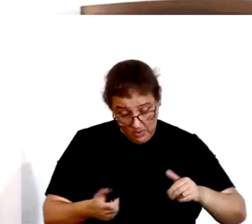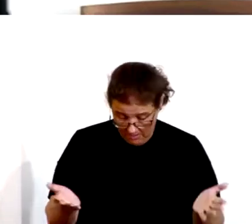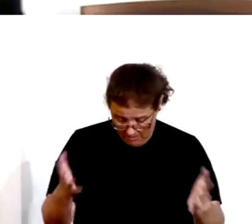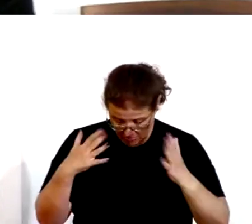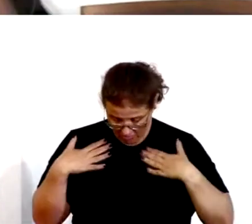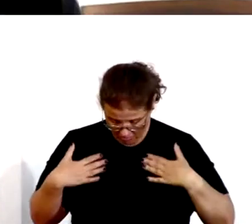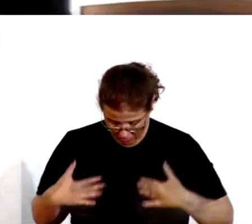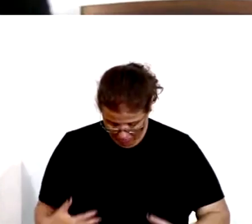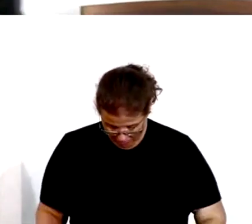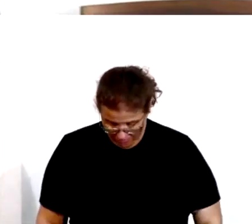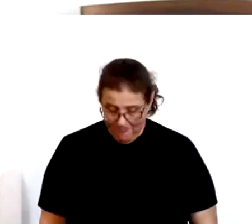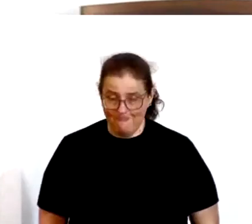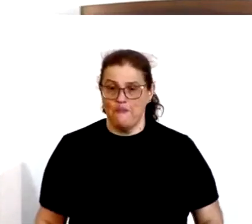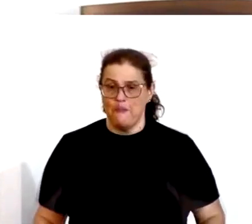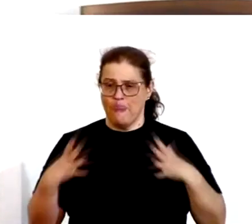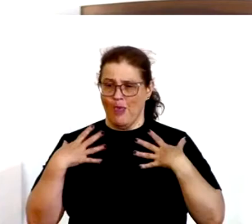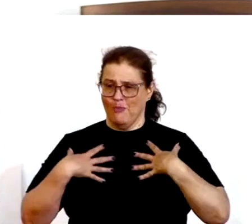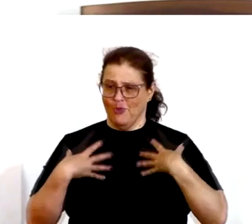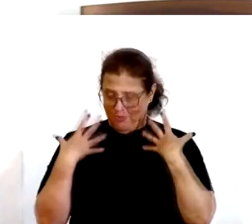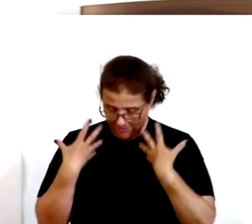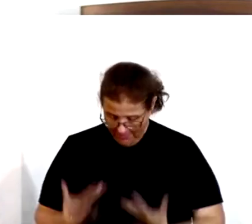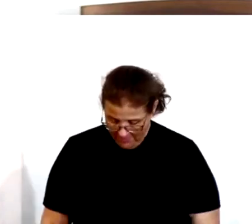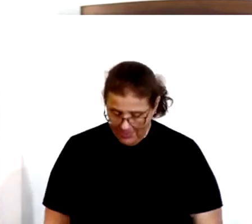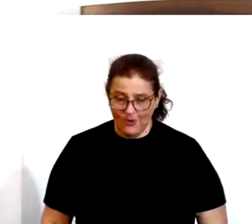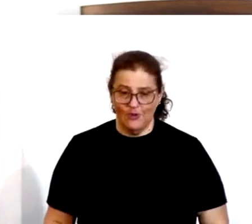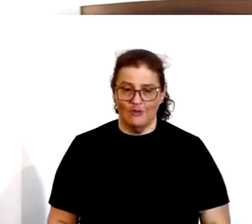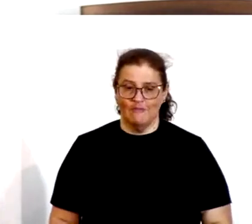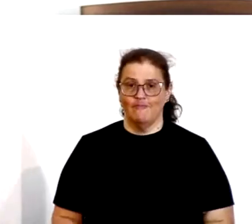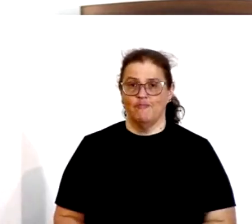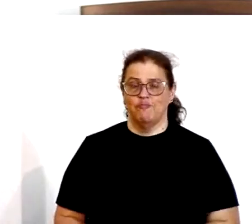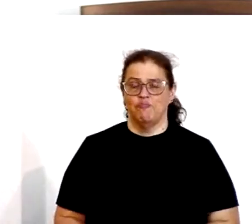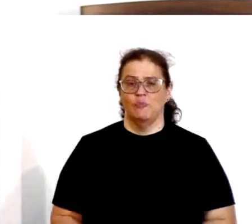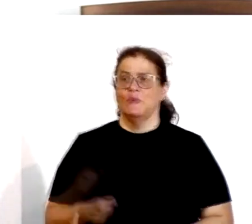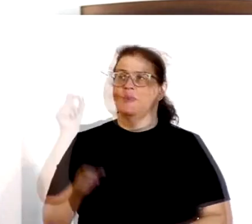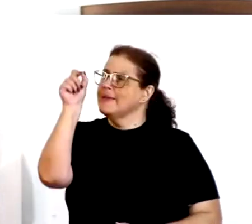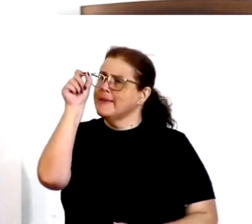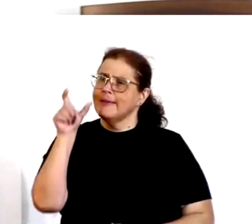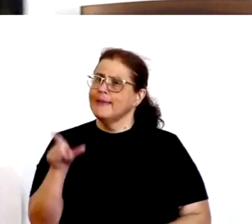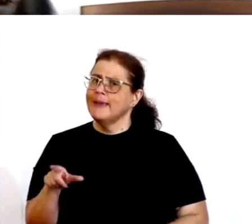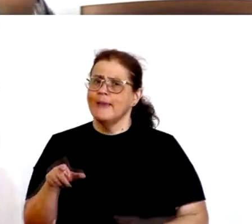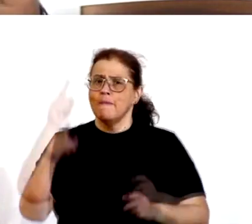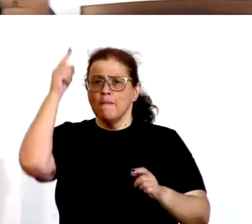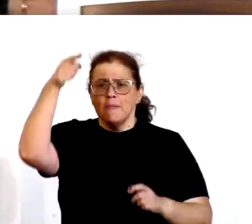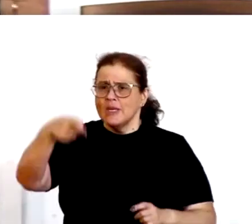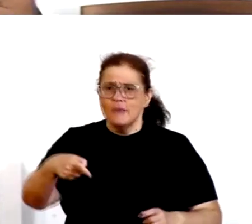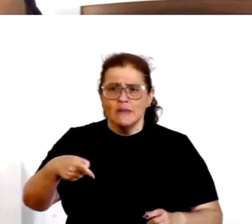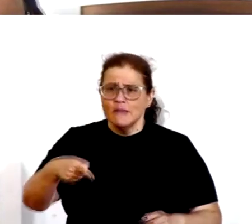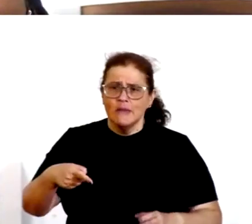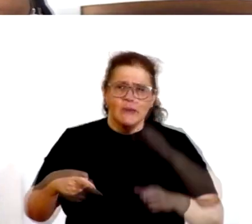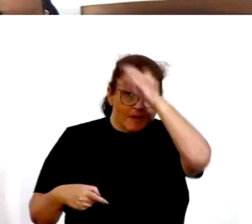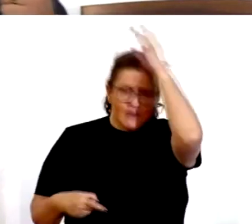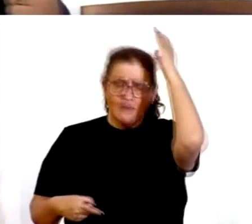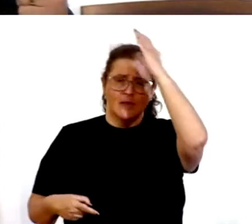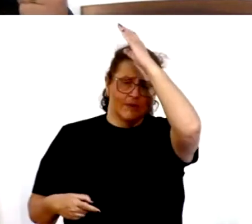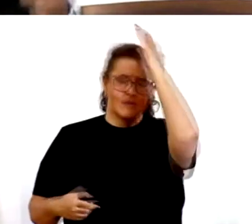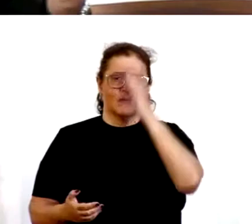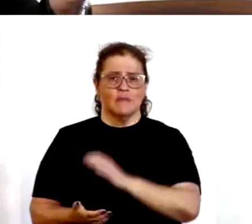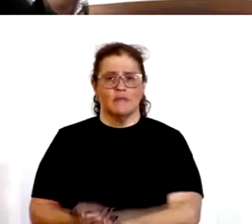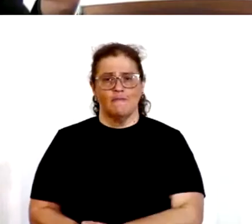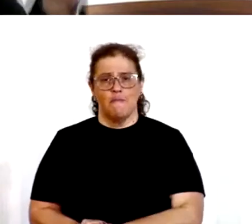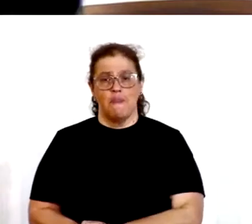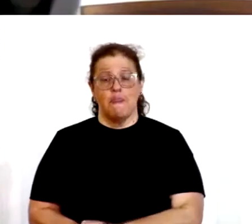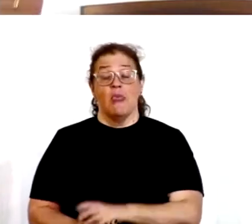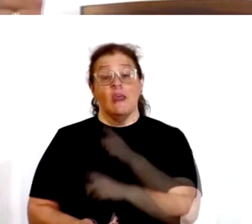são condicionadas pelo cabeça. E quem é o cabeça é Cristo. E você, como parte desse corpo, você